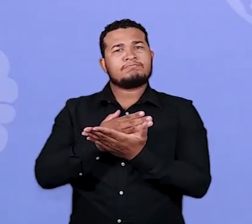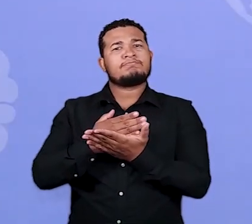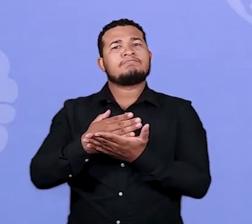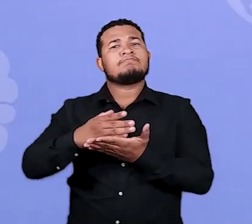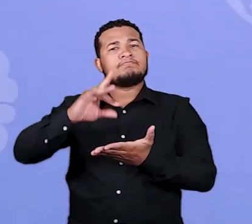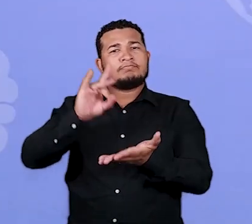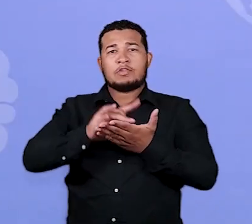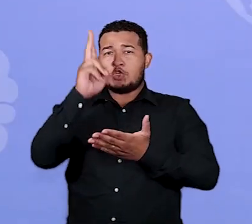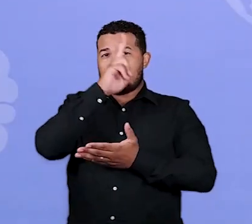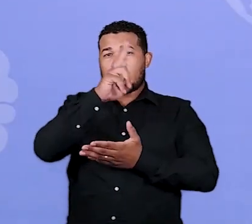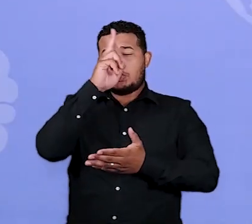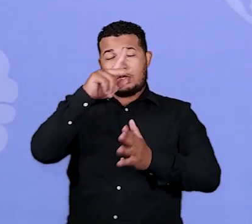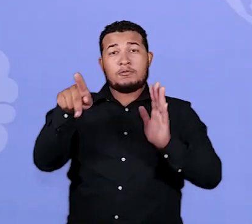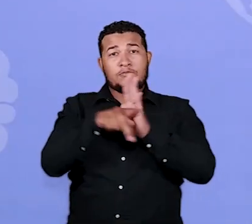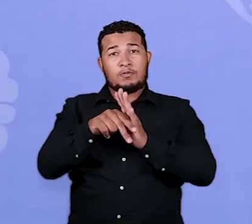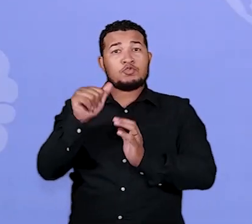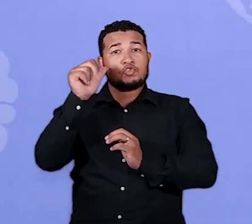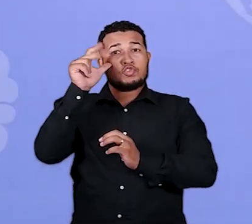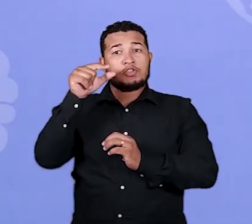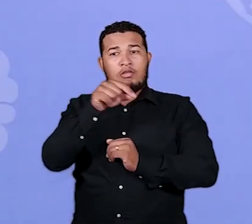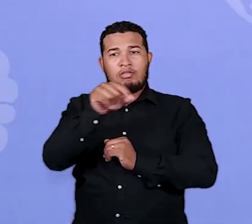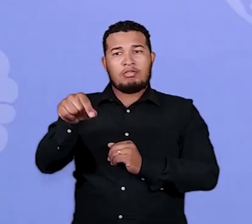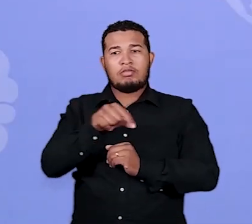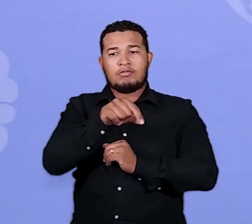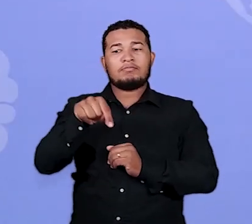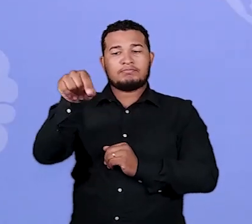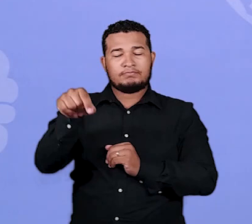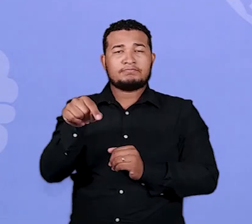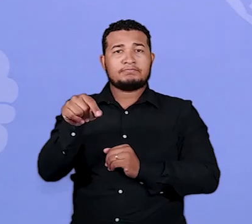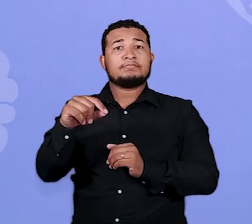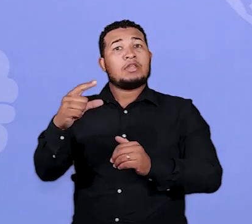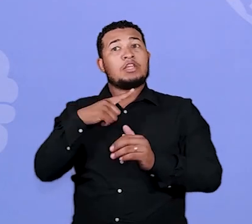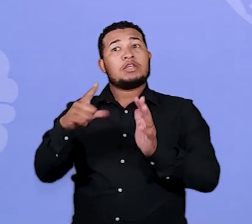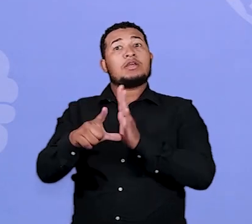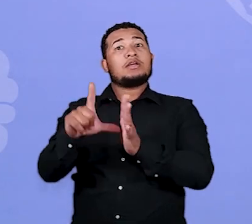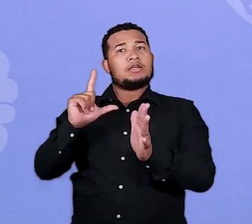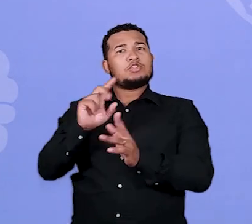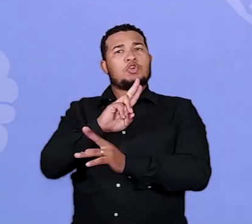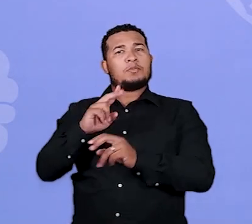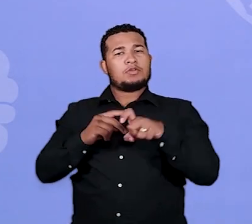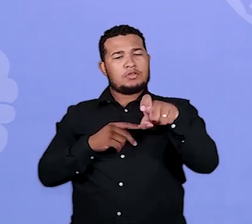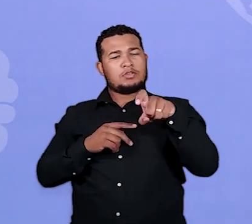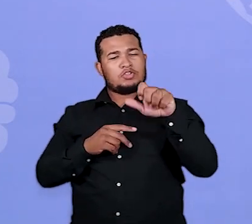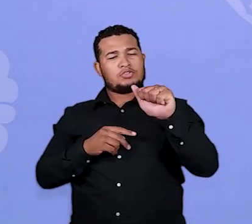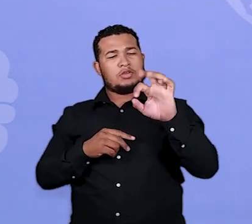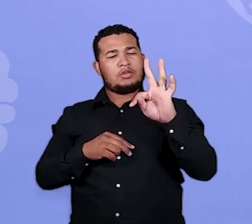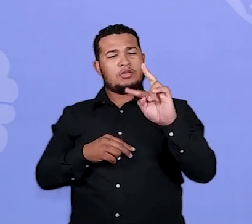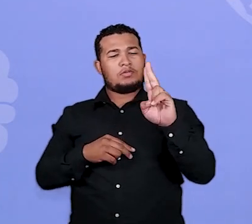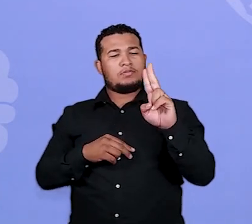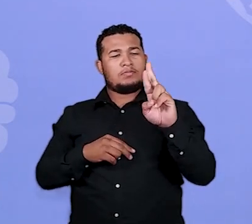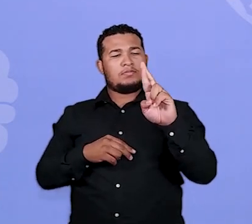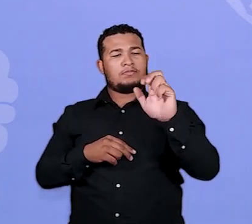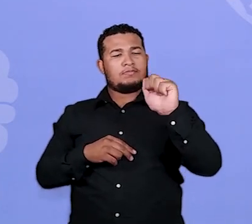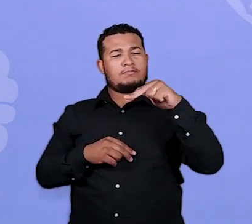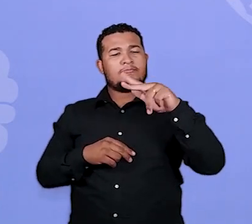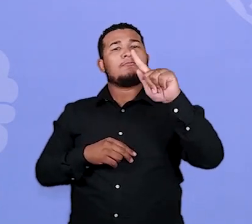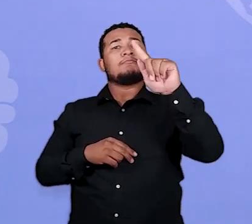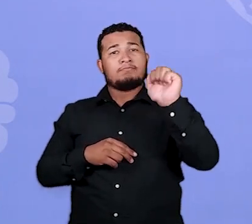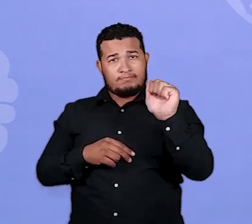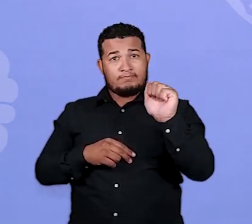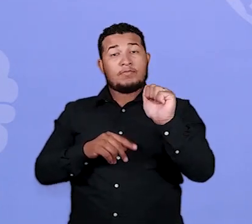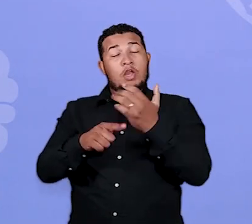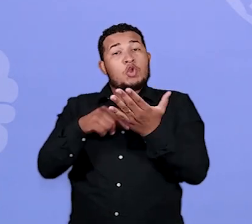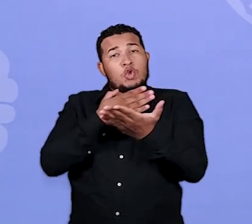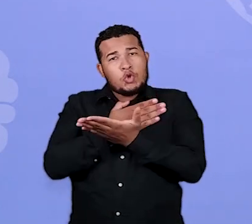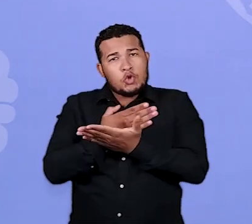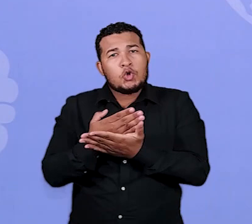o início da história do xadrez. Antes era visto e tinha a nomenclatura de chaturanga, e ali começaram os primeiros